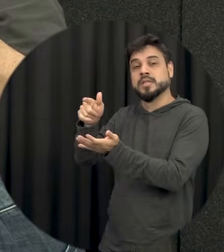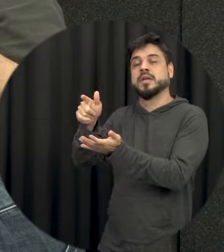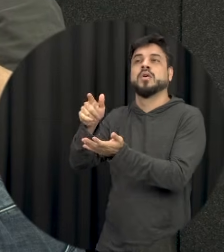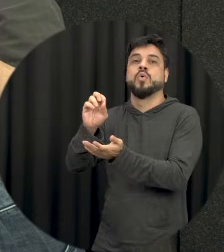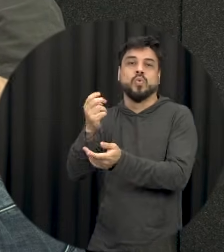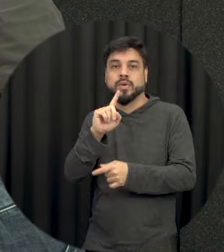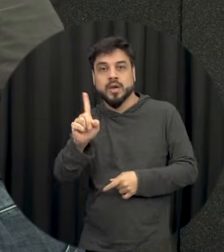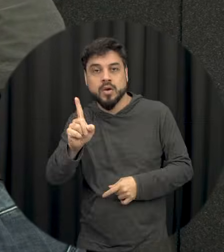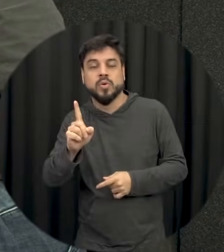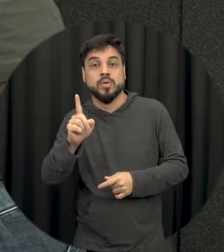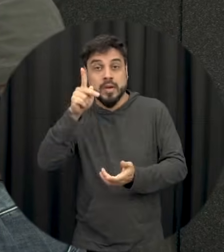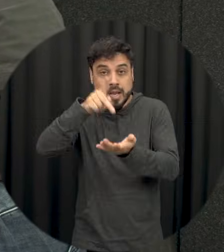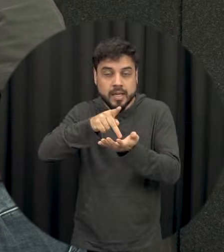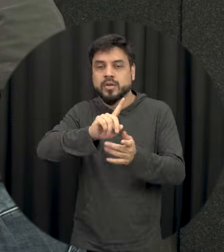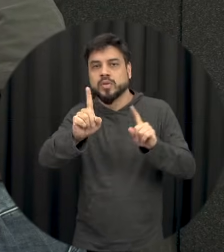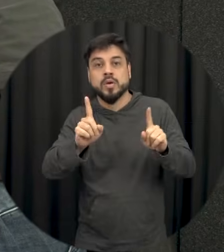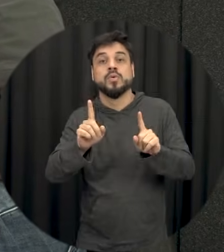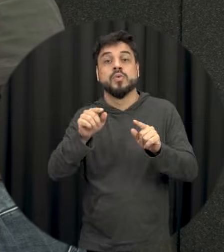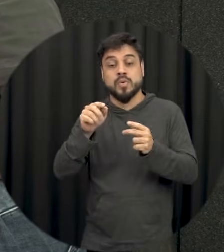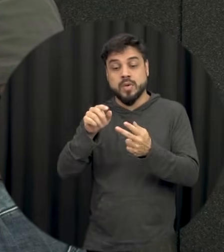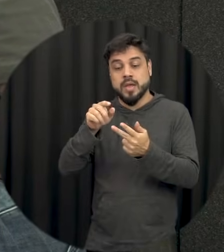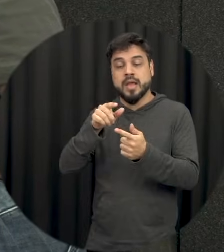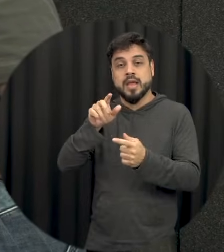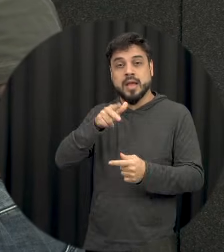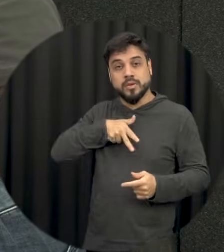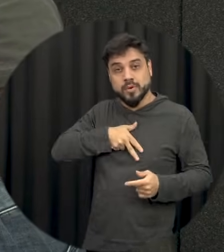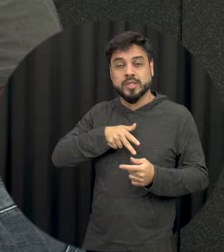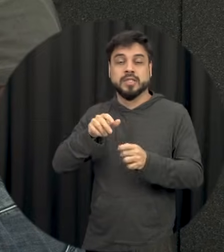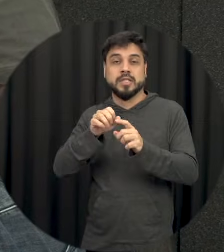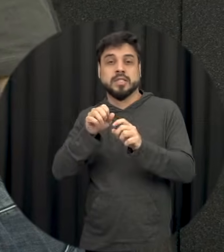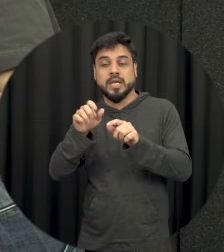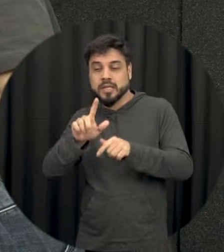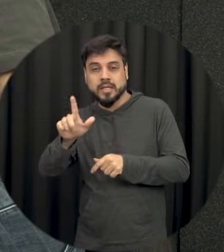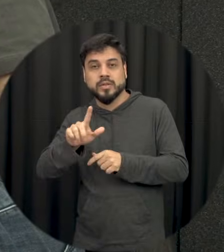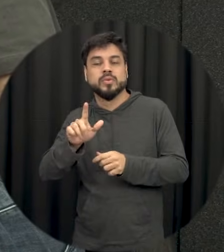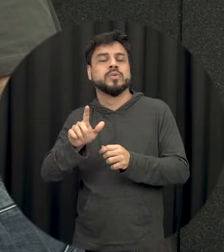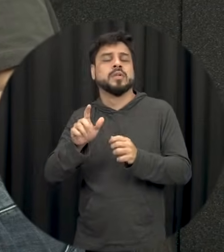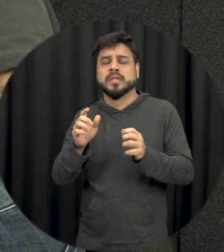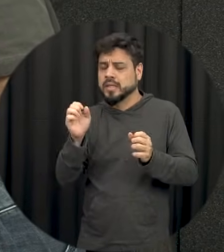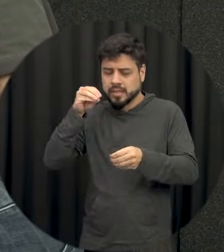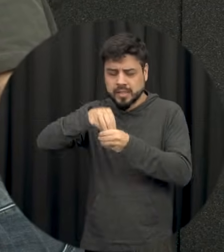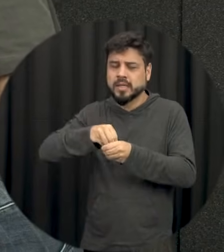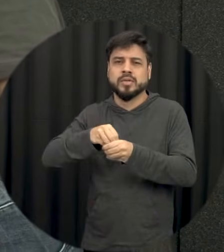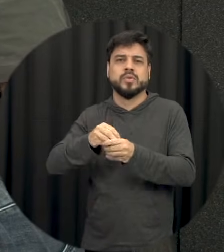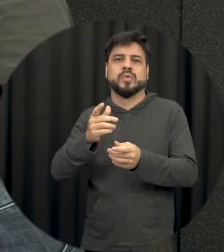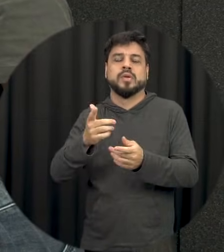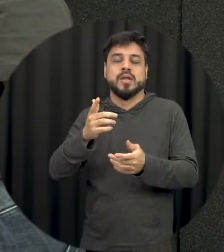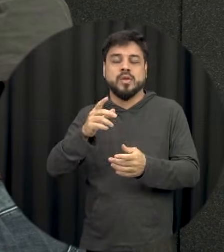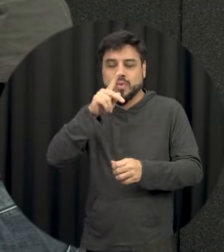de praticamente todos os aspectos da vida social de um país, de uma época, de um continente, de uma cidade,